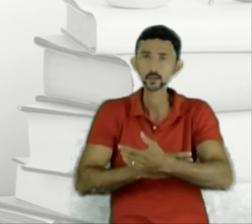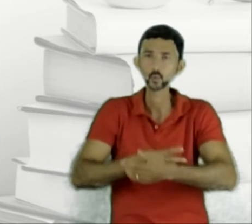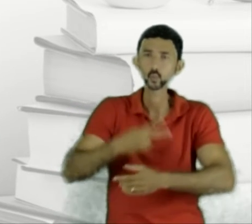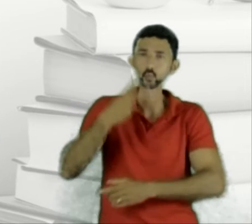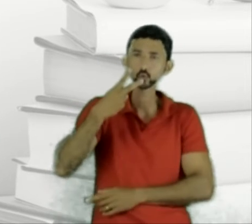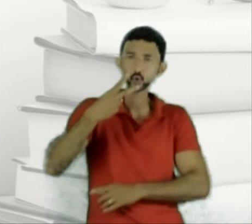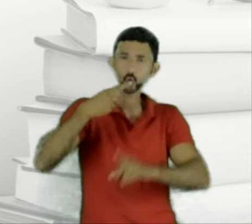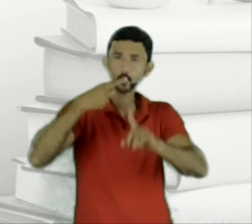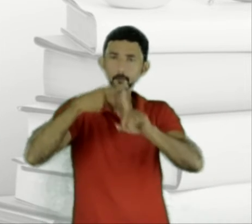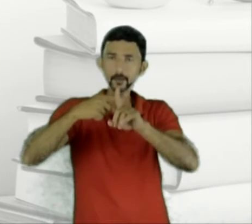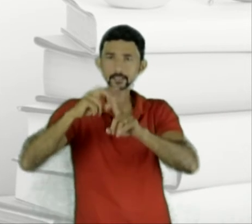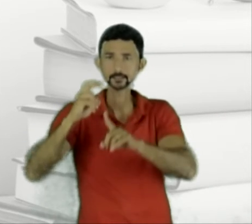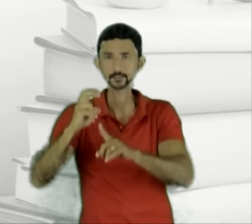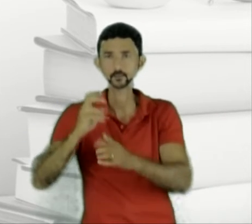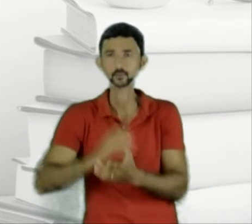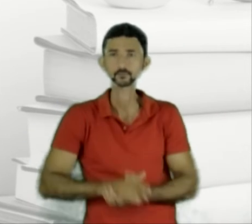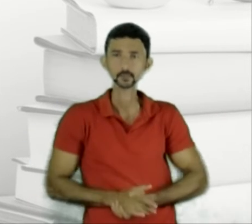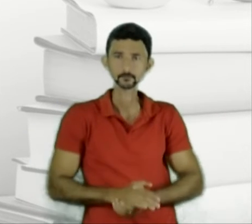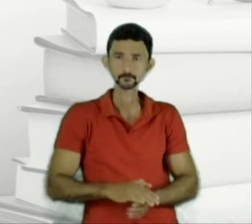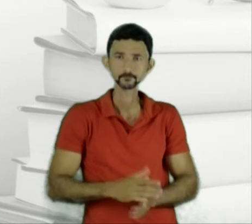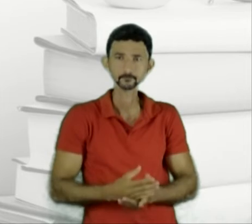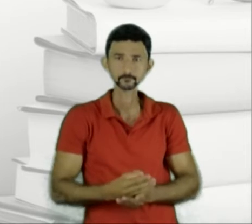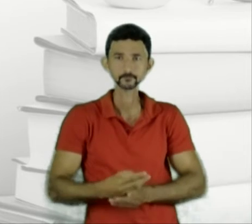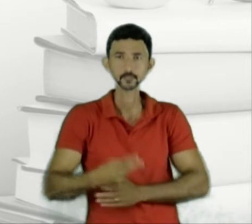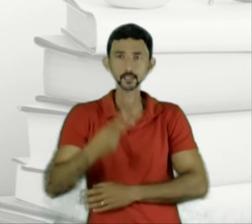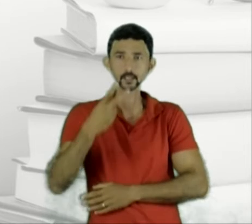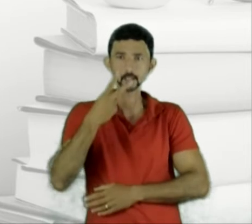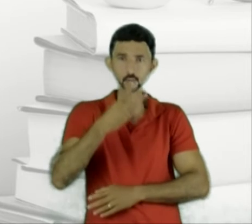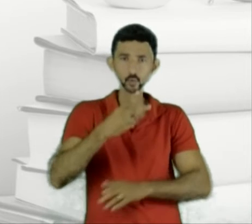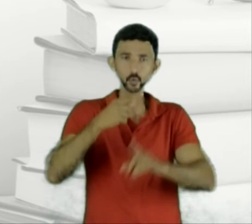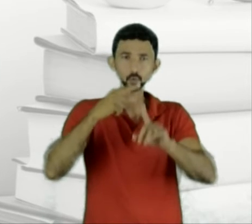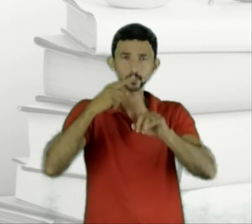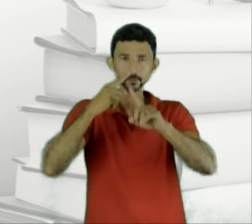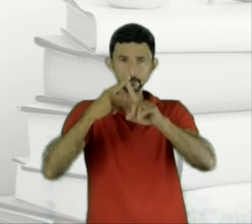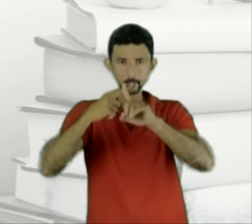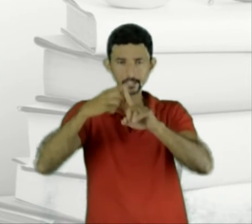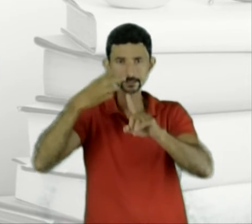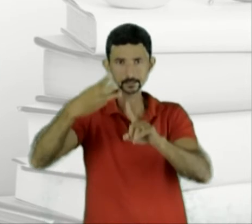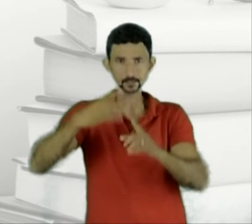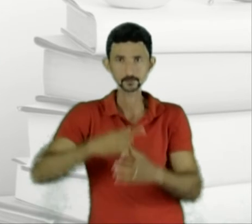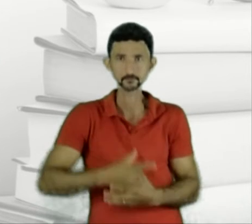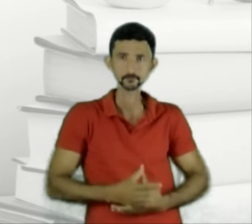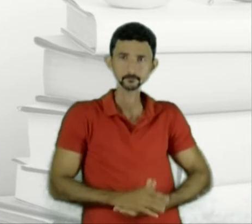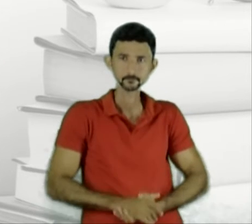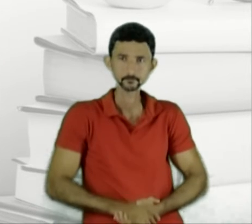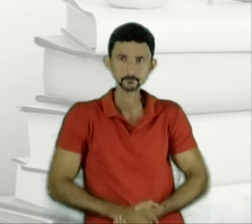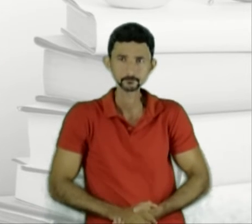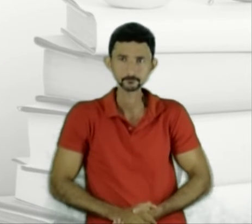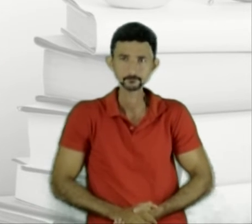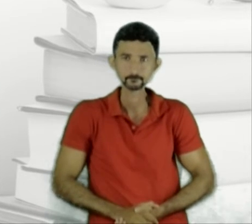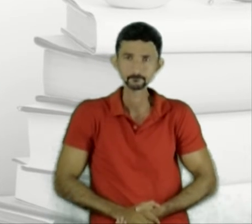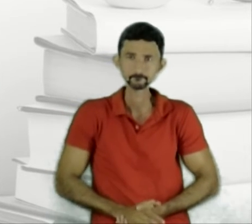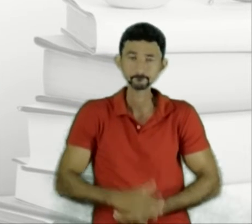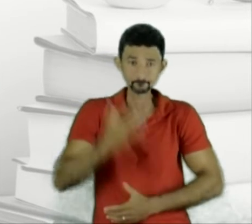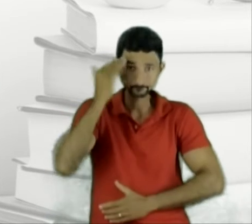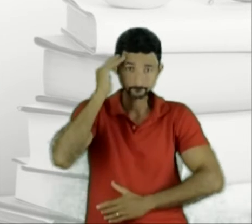mais 5, né? Mas na verdade é 2 mais 3, certo? Mas isso não vai prejudicar o nosso entendimento. Considere que aí no lugar